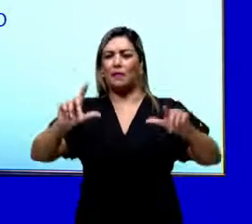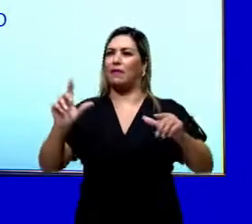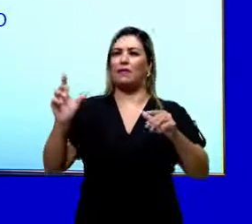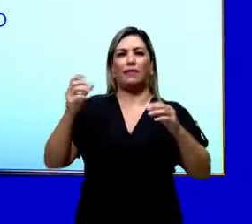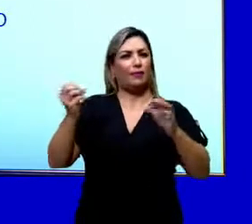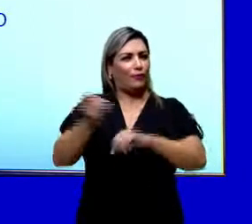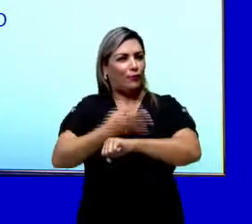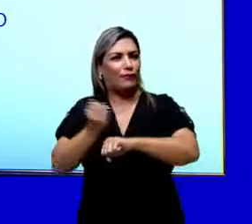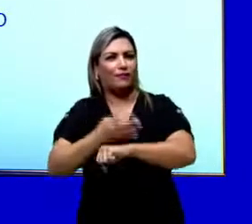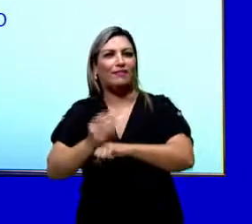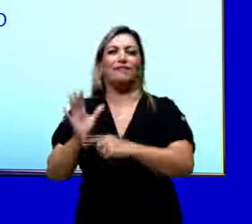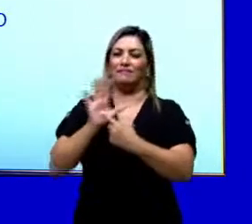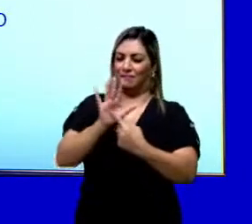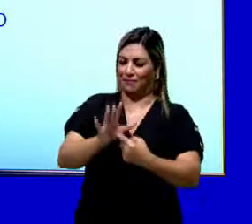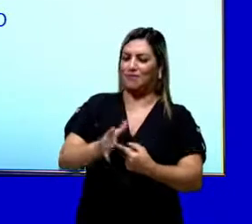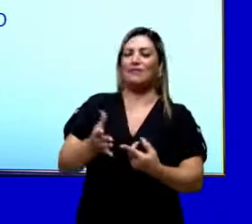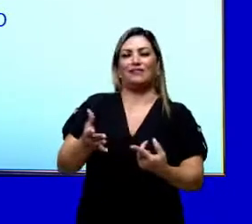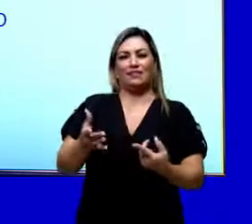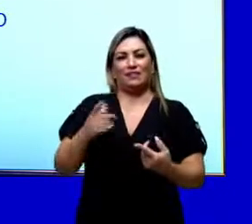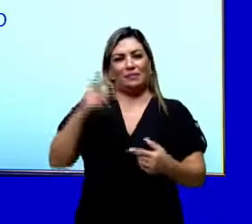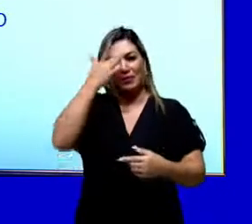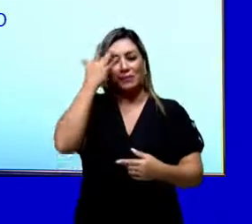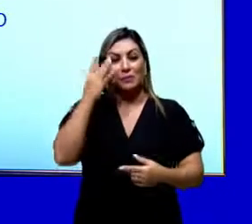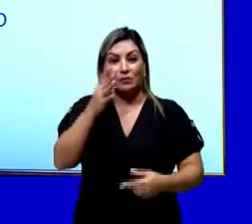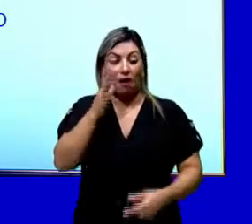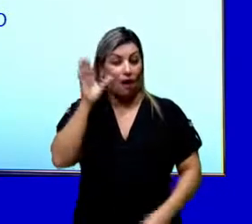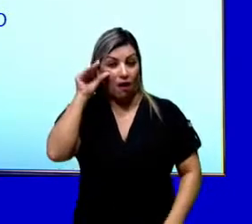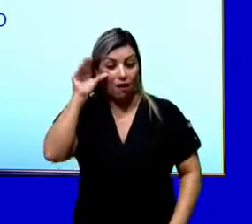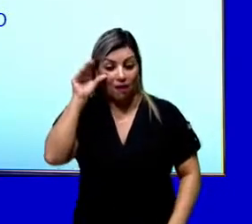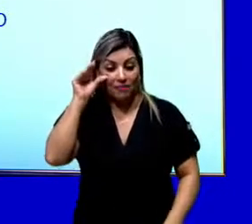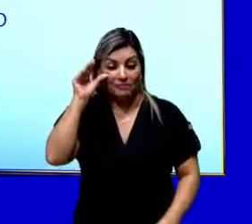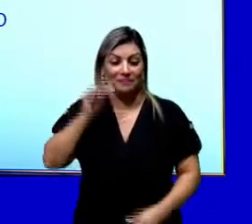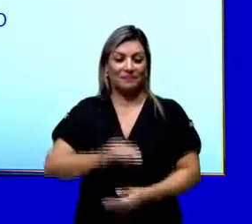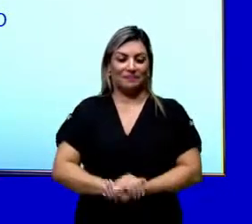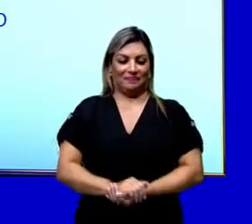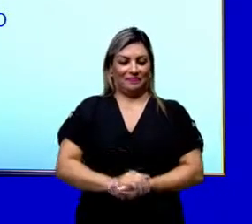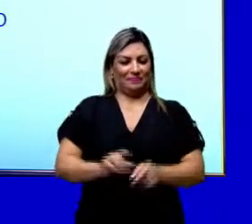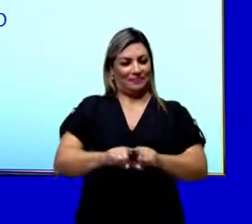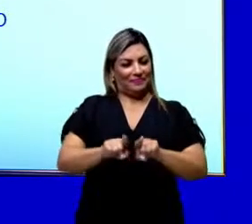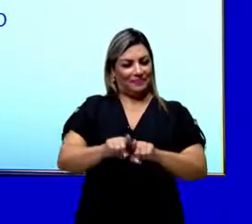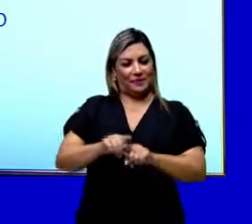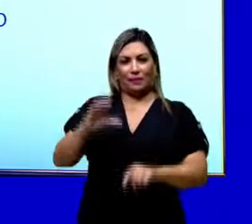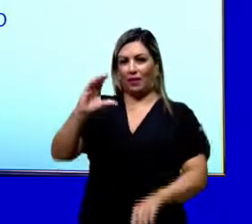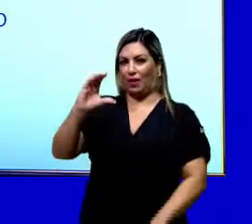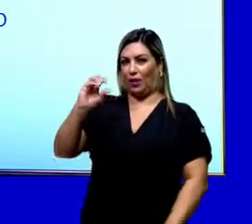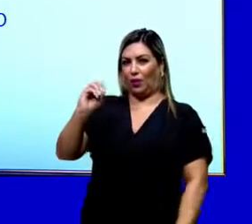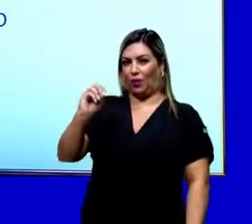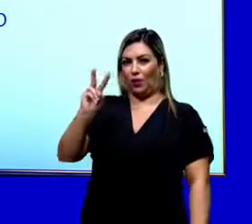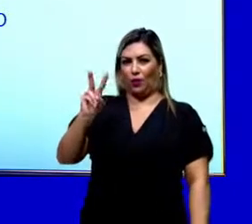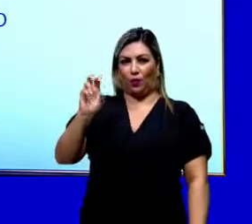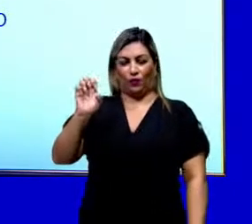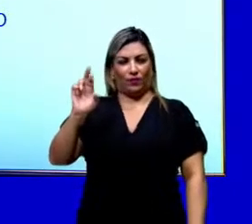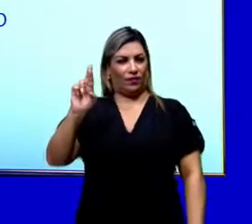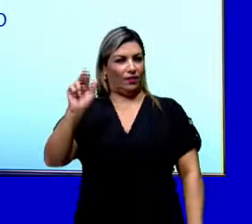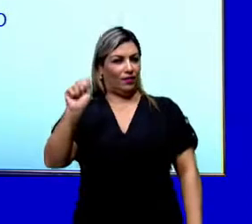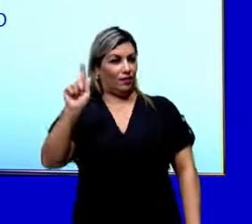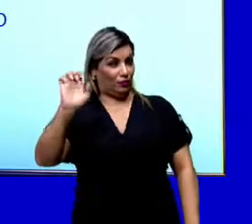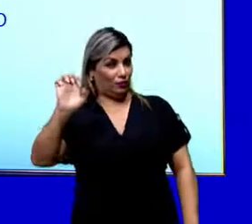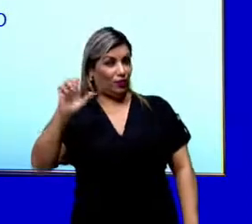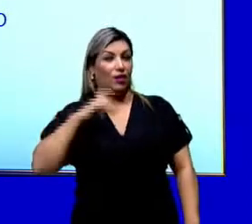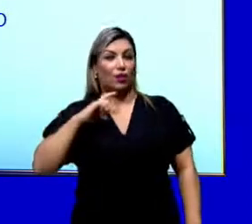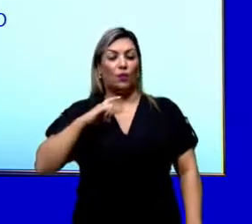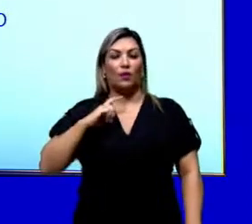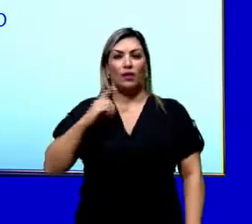essa grande novidade lá para para para as pessoas acoverde que é aquela cobertura né